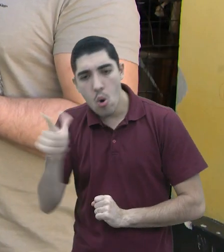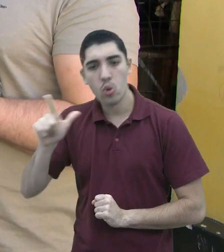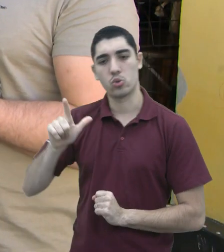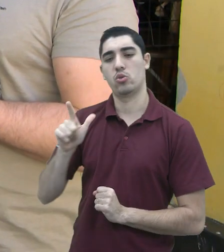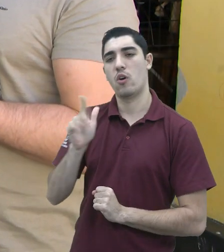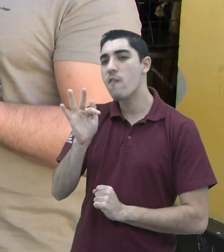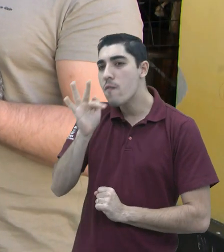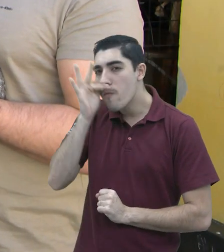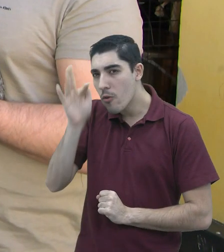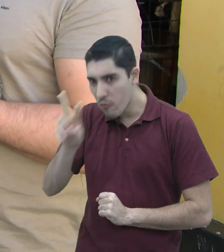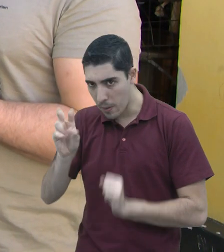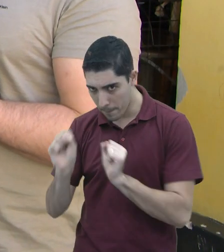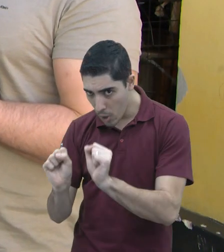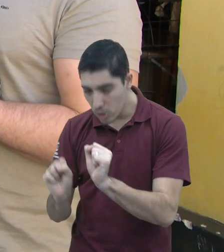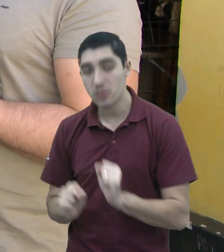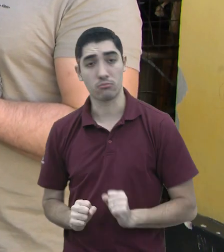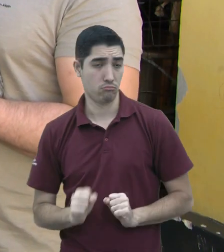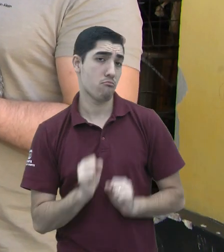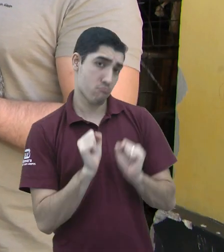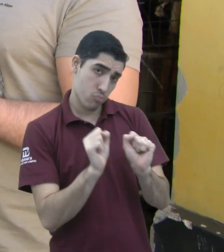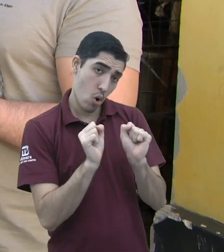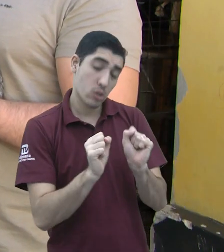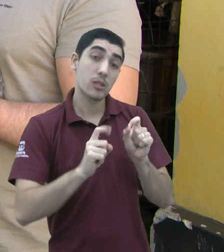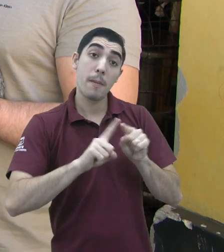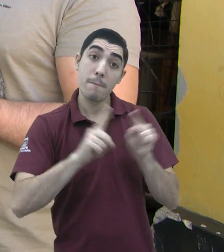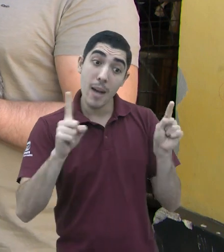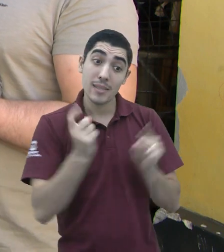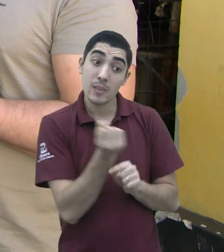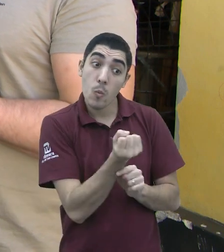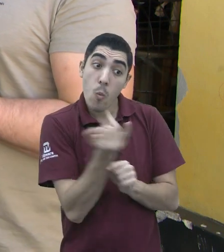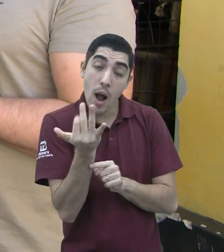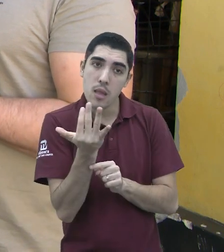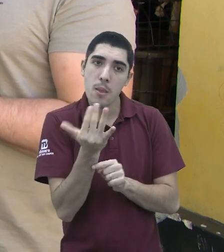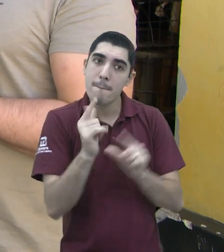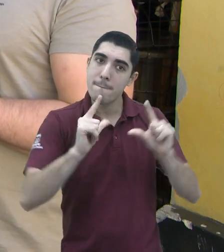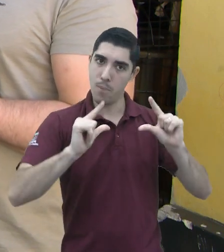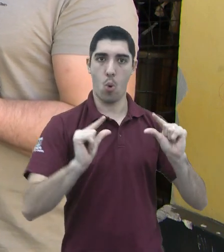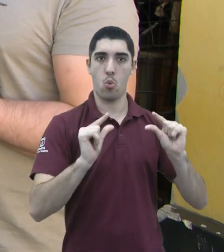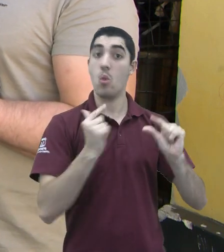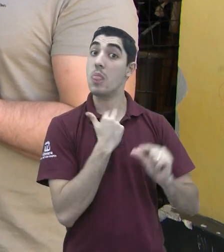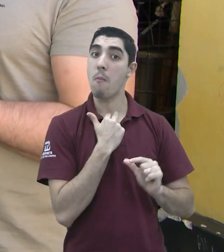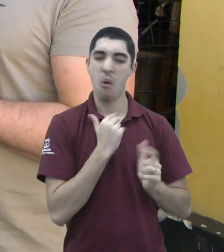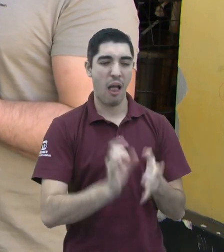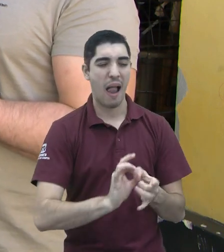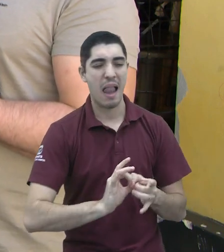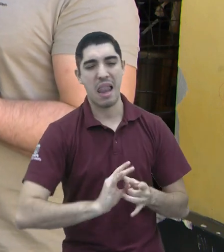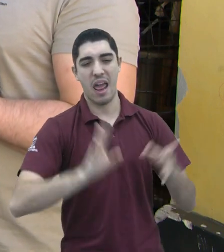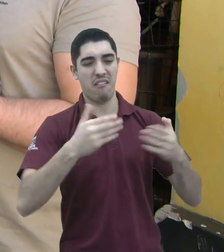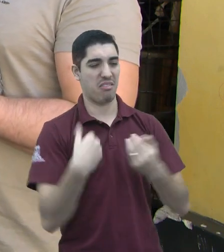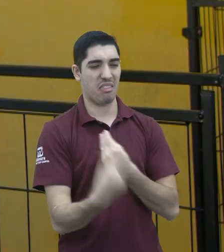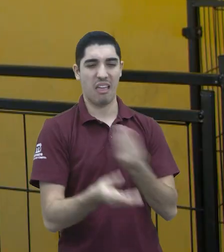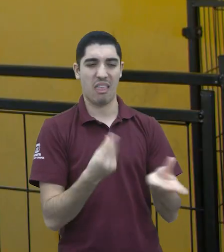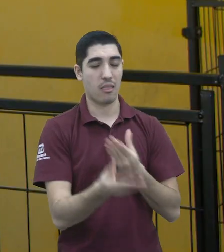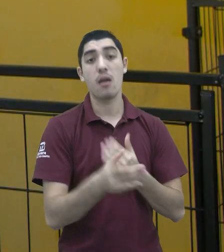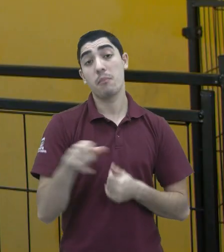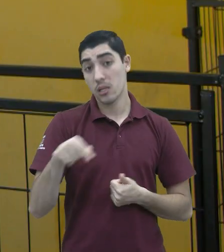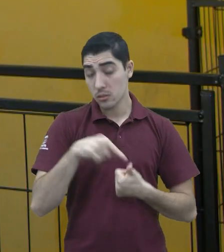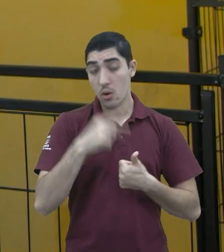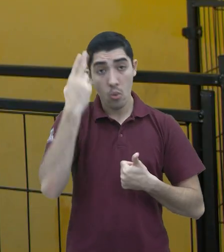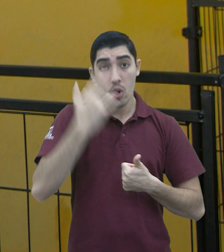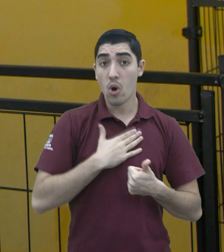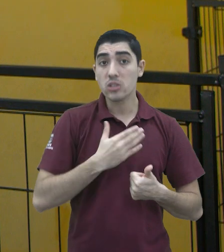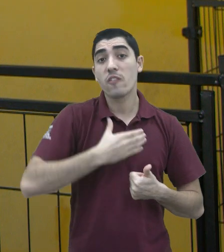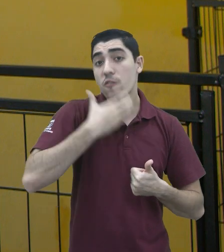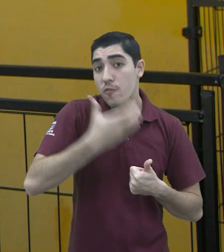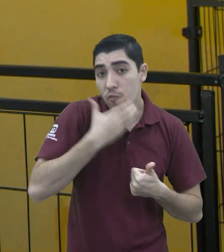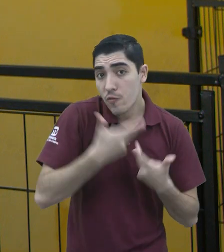vegetais podem? Pode, mas assim, tudo com quantidade moderada, né? Não dá muita vontade. Mas eles